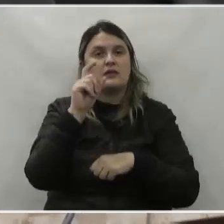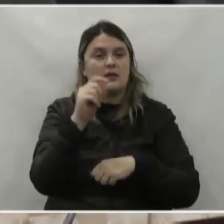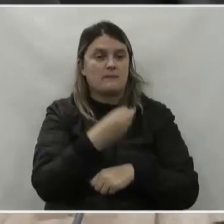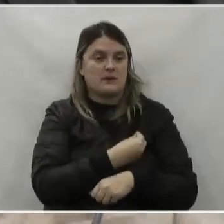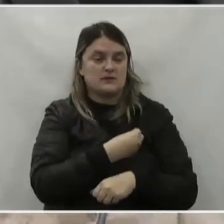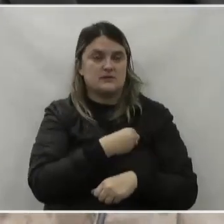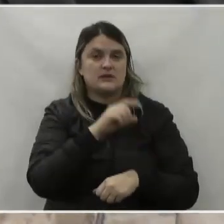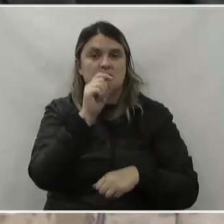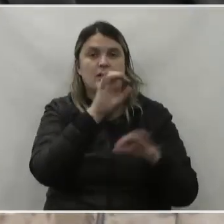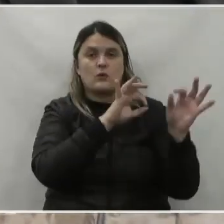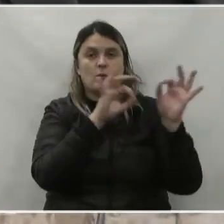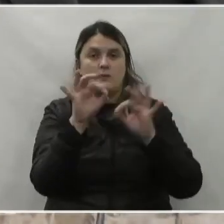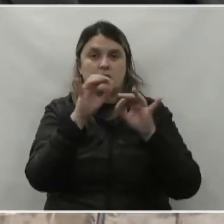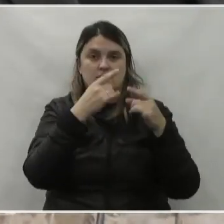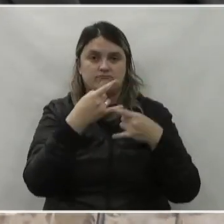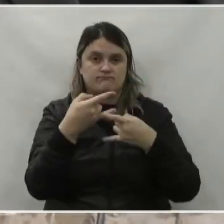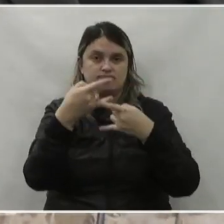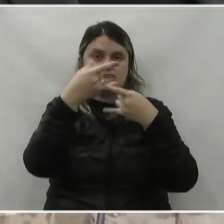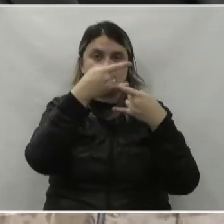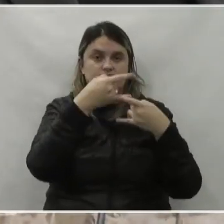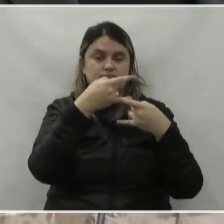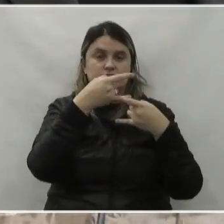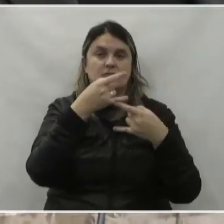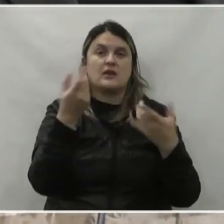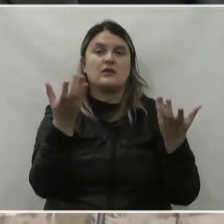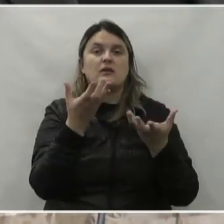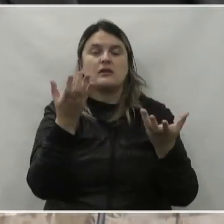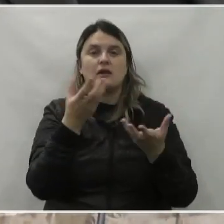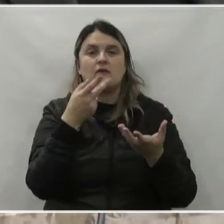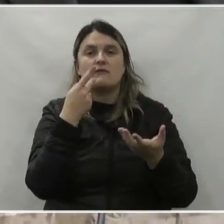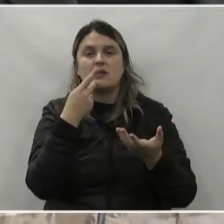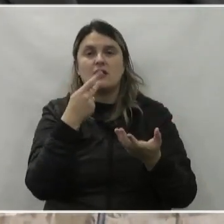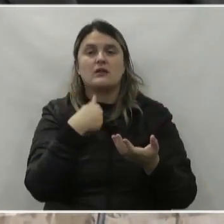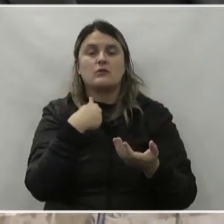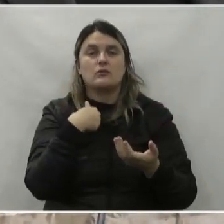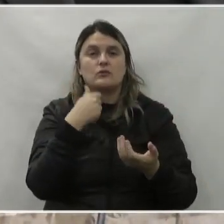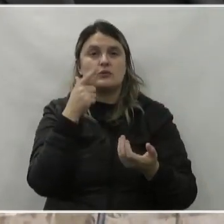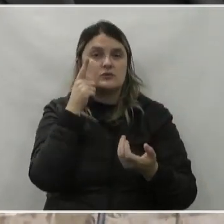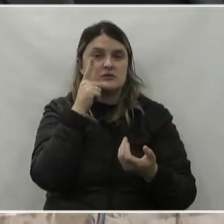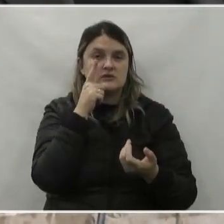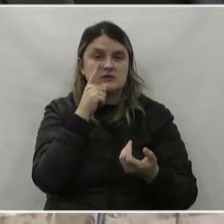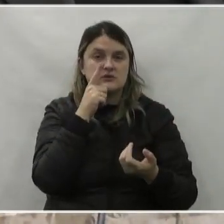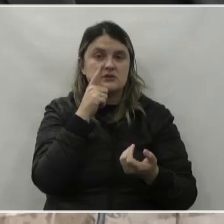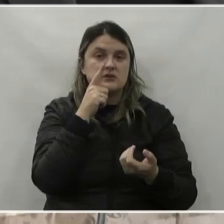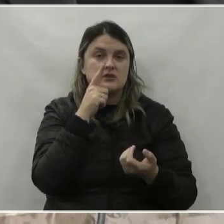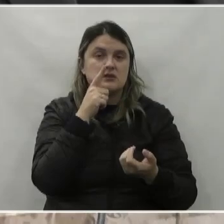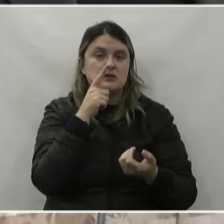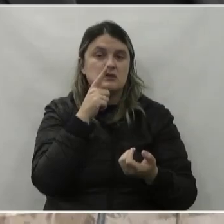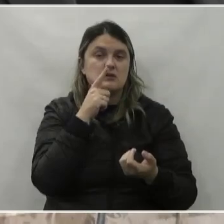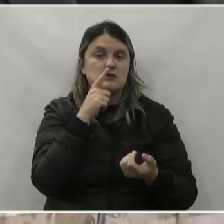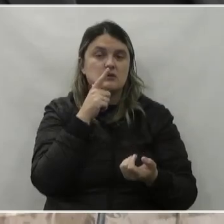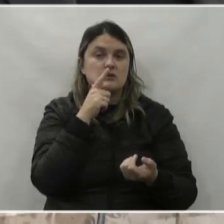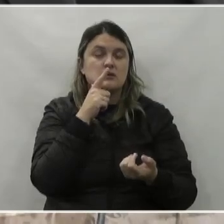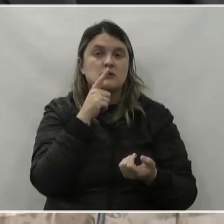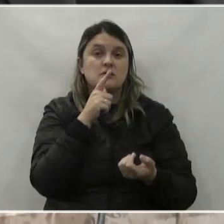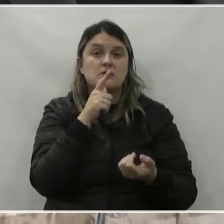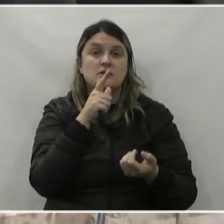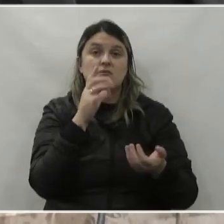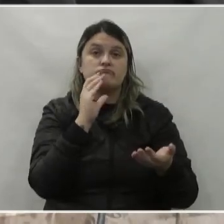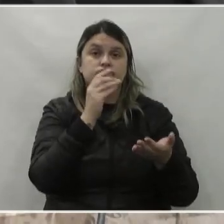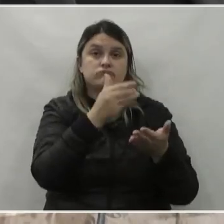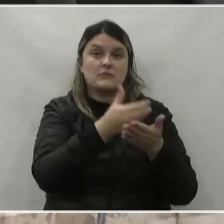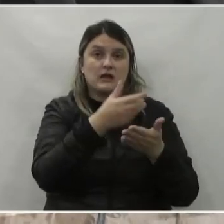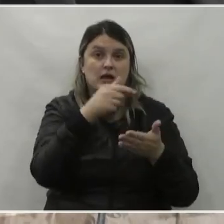nos acompanha de casa. Quero colocar que eu consegui bastante recurso para a União da Vitória, né?